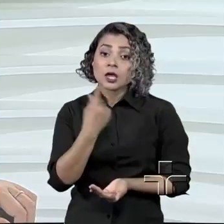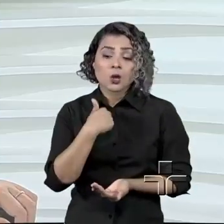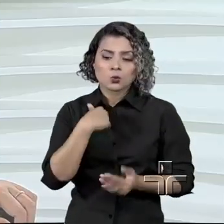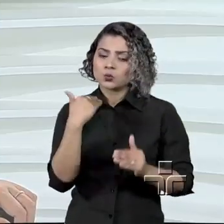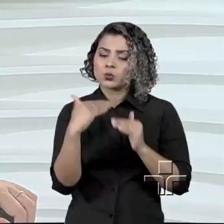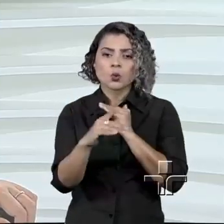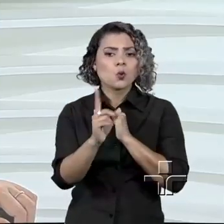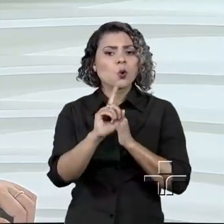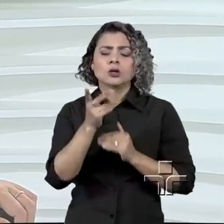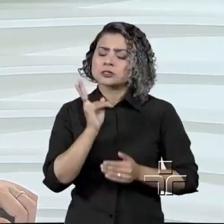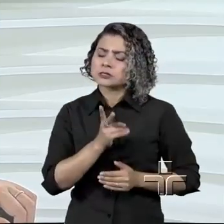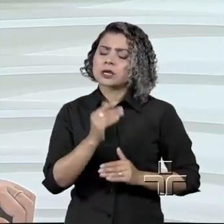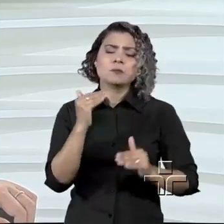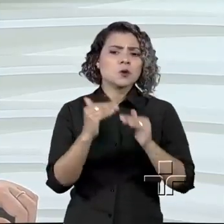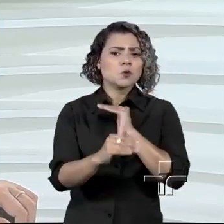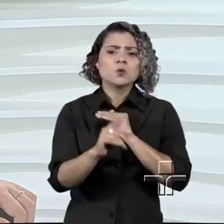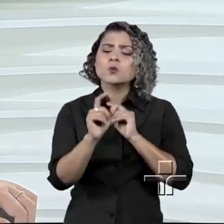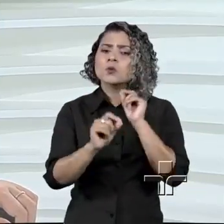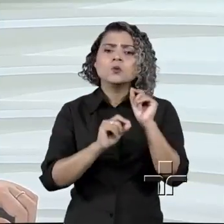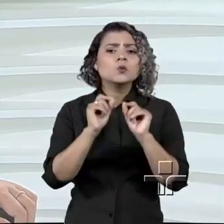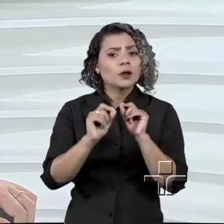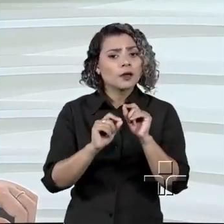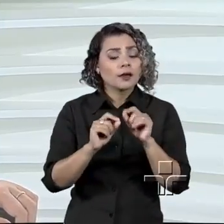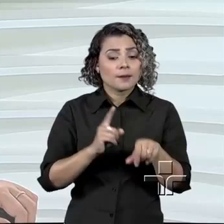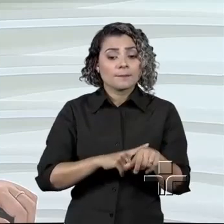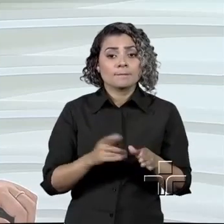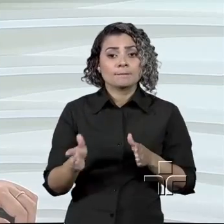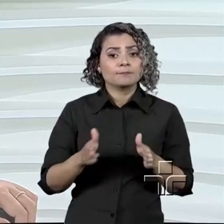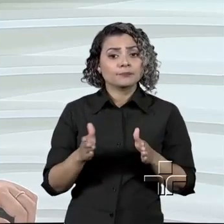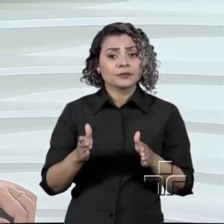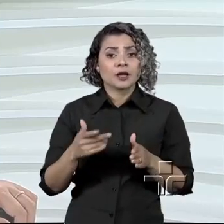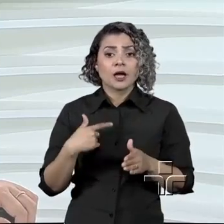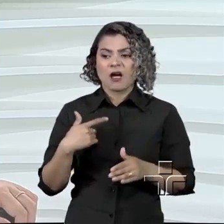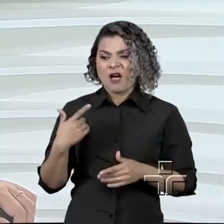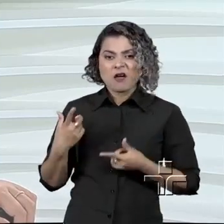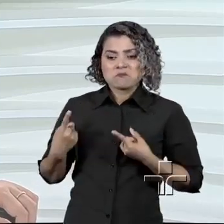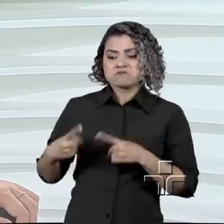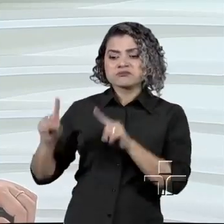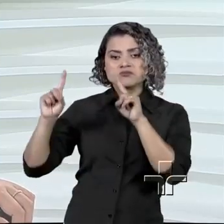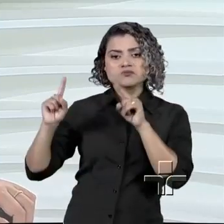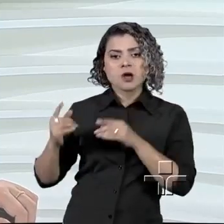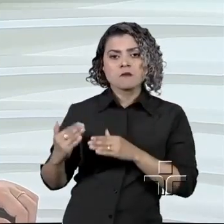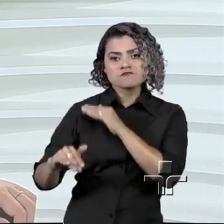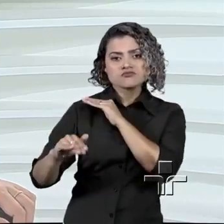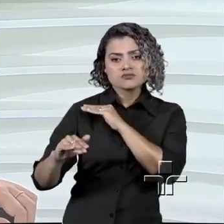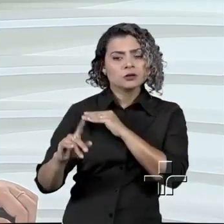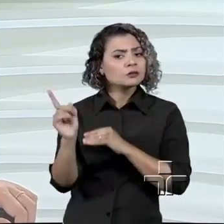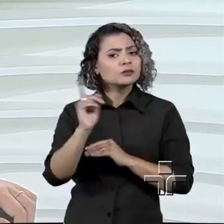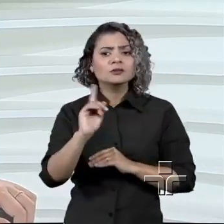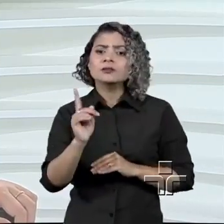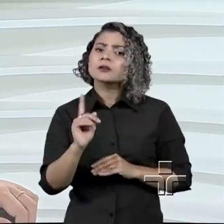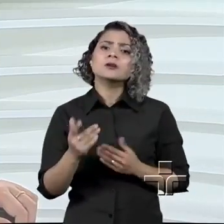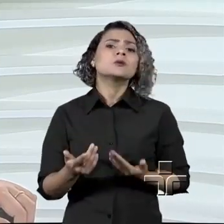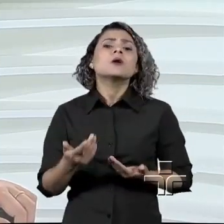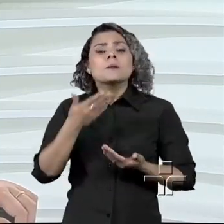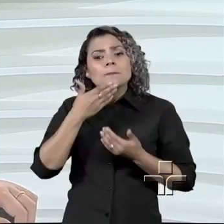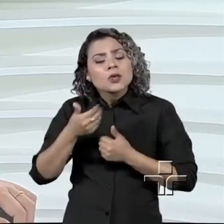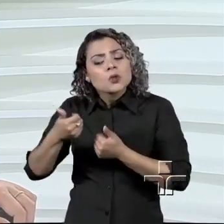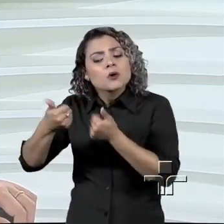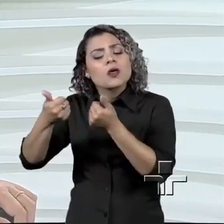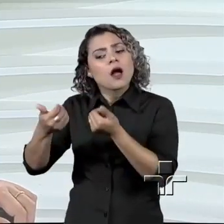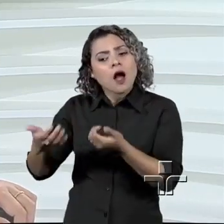concordo, serei contra. Acho que num primeiro momento isso eu não concordo. Será que podemos aprimorar e